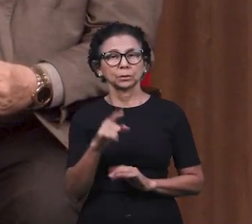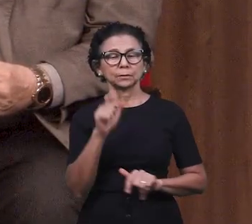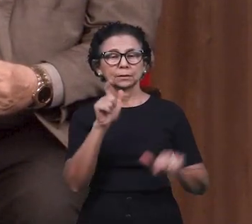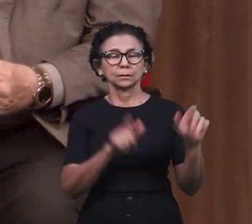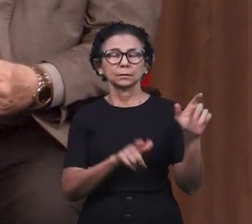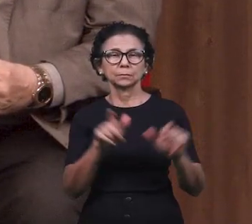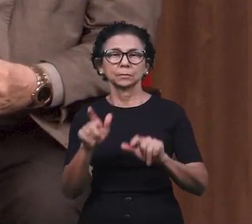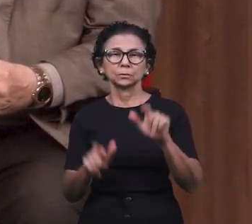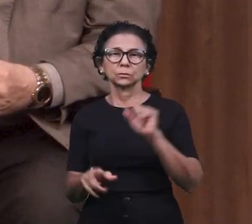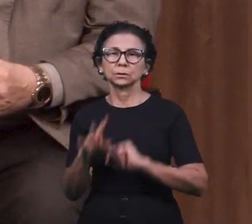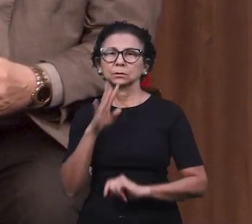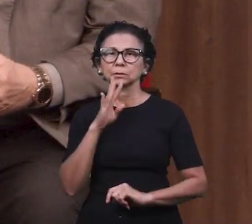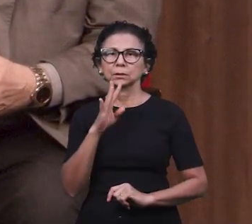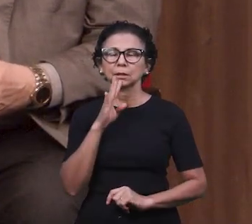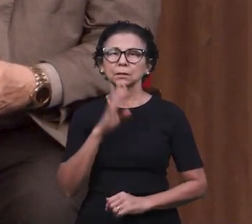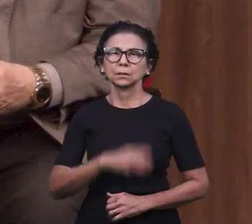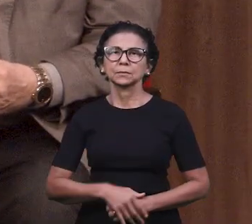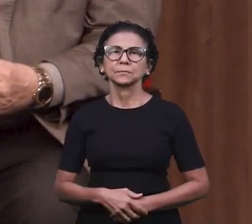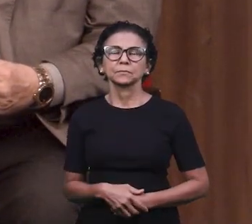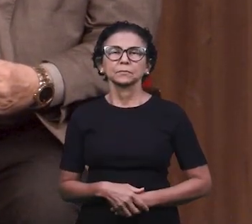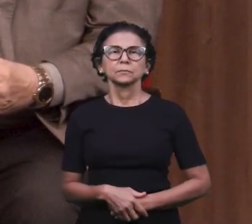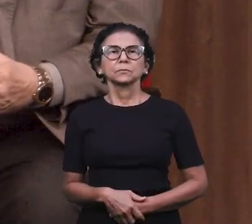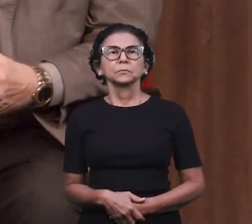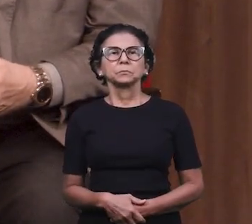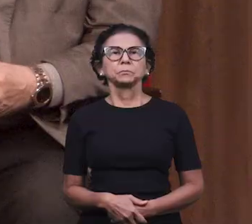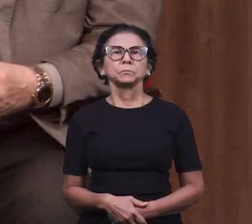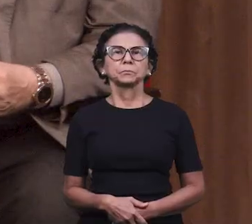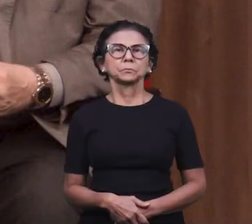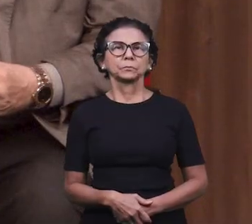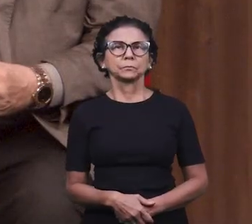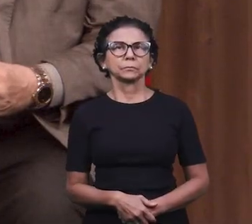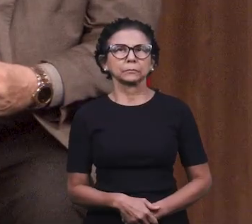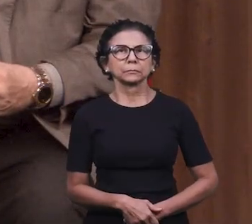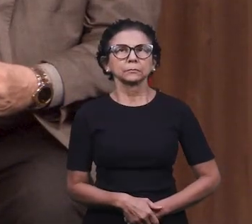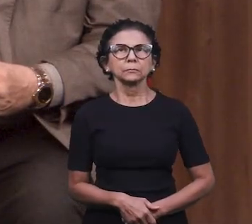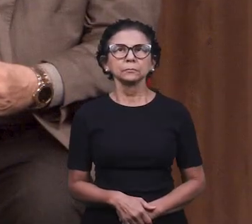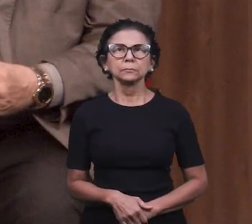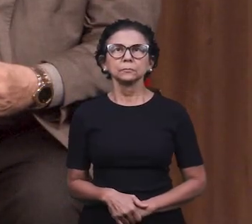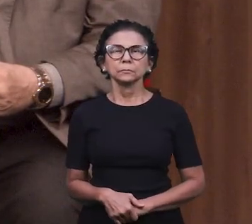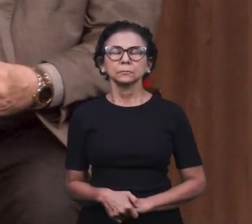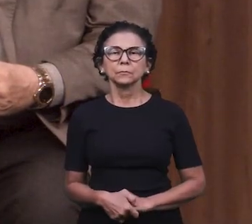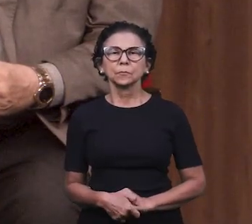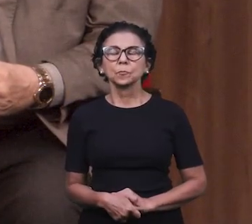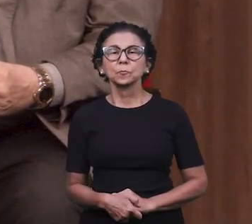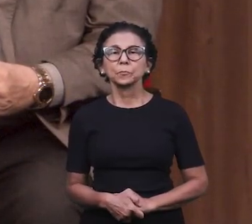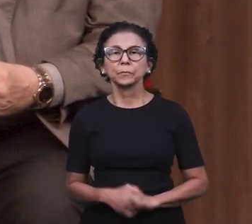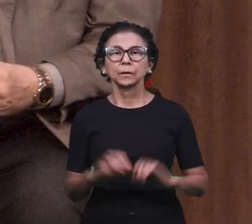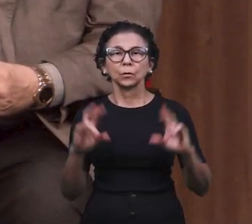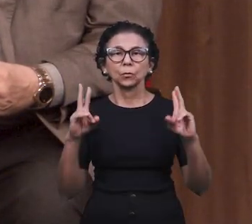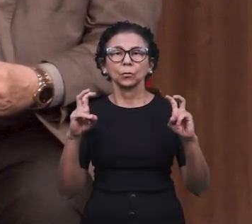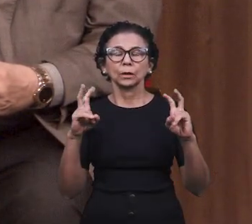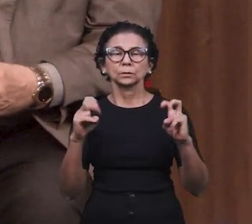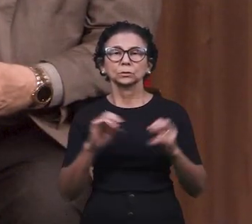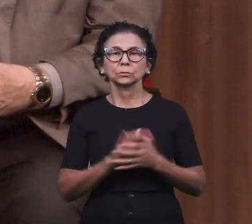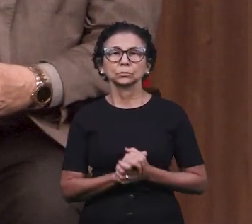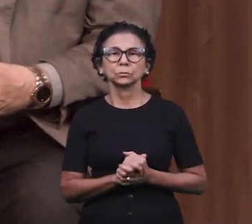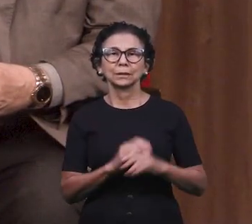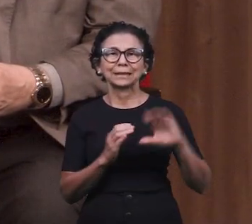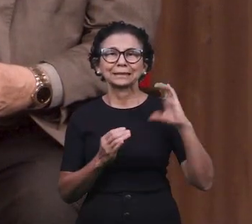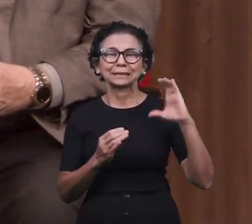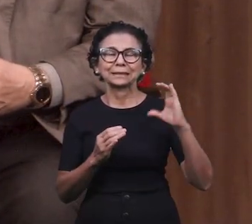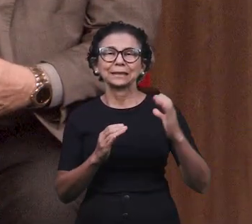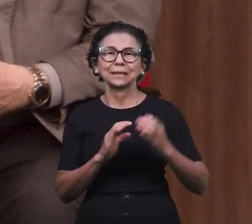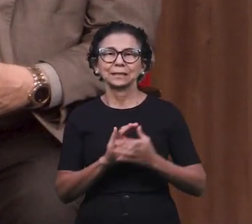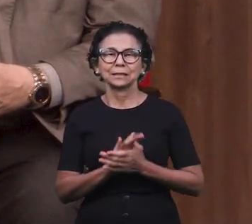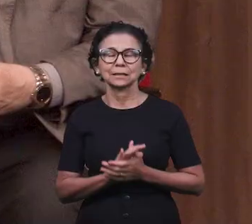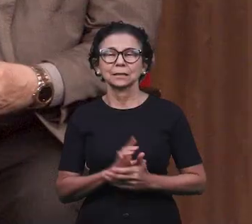pode compartilhar o link. O nosso assunto de hoje é Momento Atual da Ciência Odontologia.